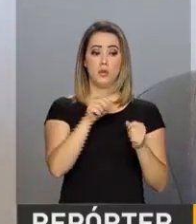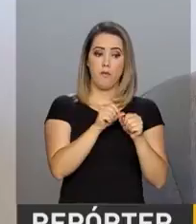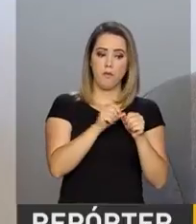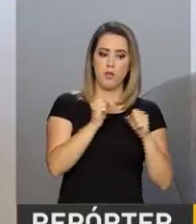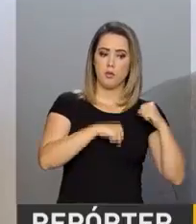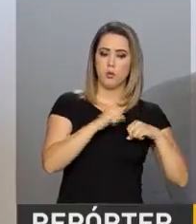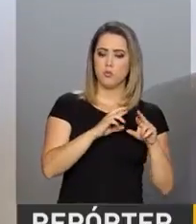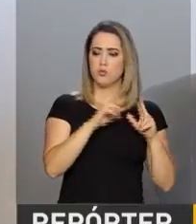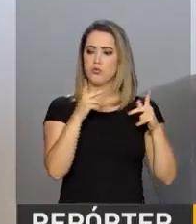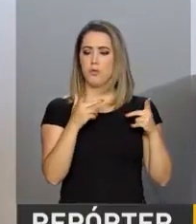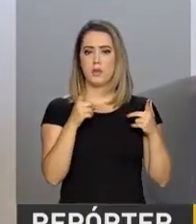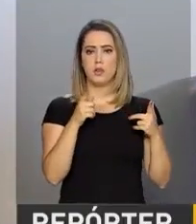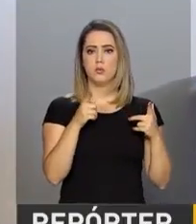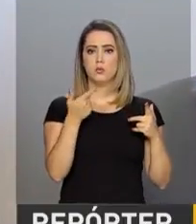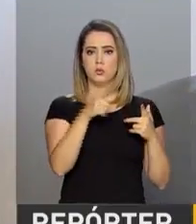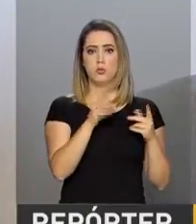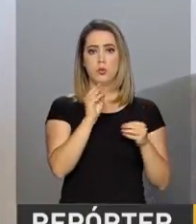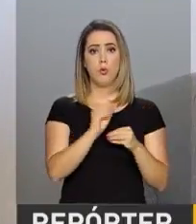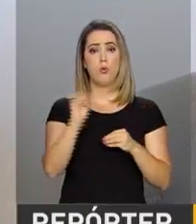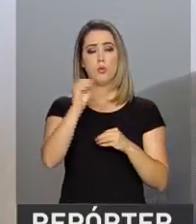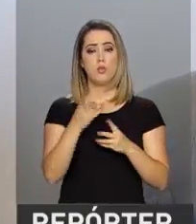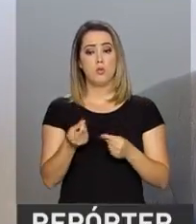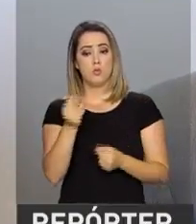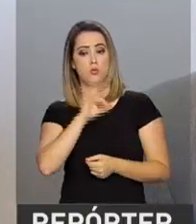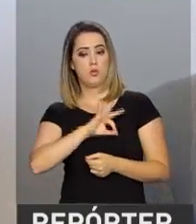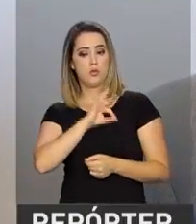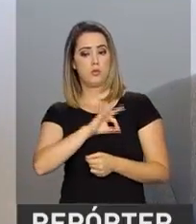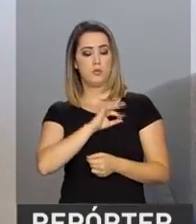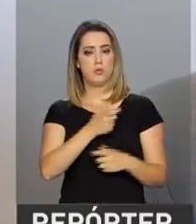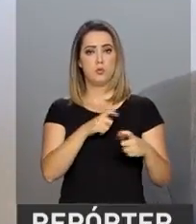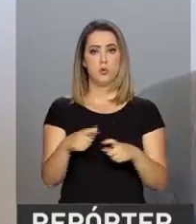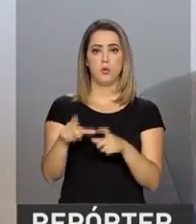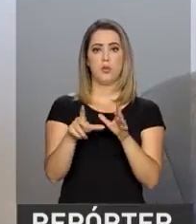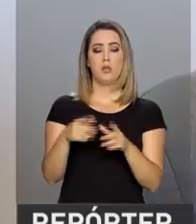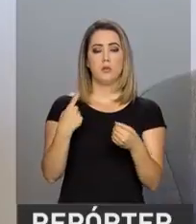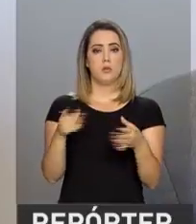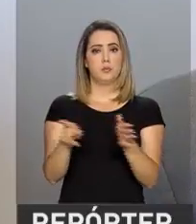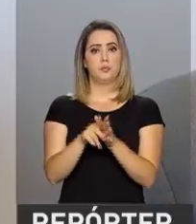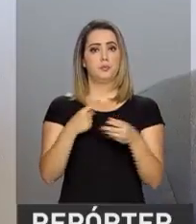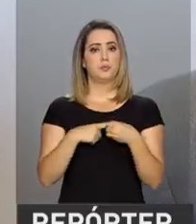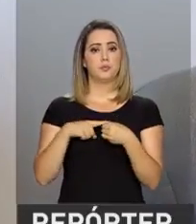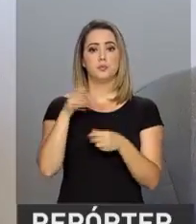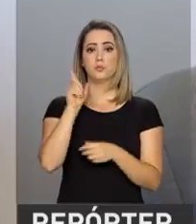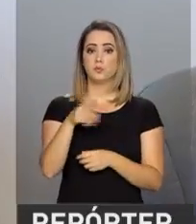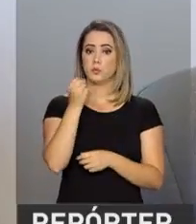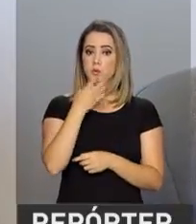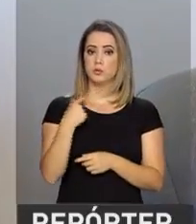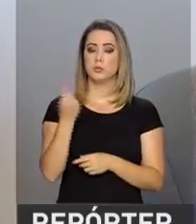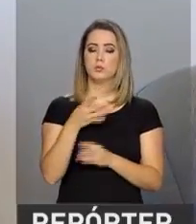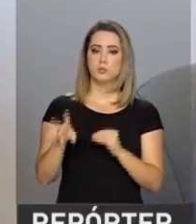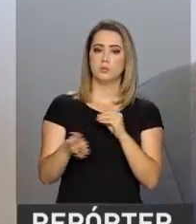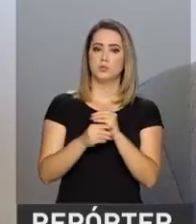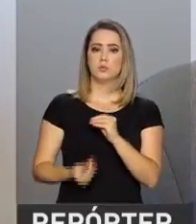é diferenciado sé atendem elas geram renda em economias regionais e isso é muito bom para o desenvolvimento regional e também para